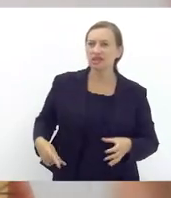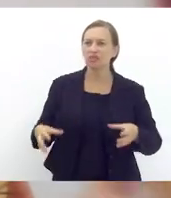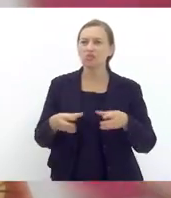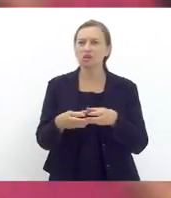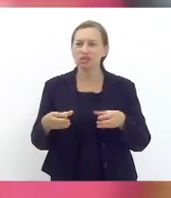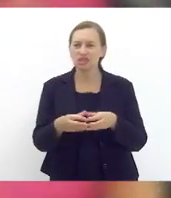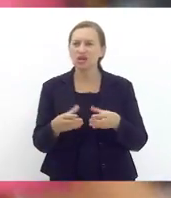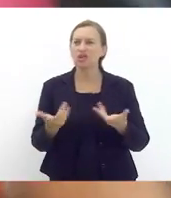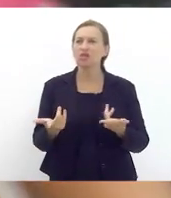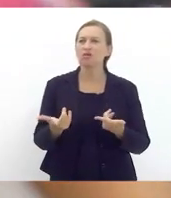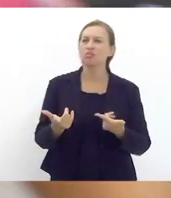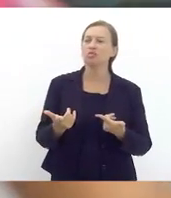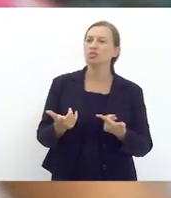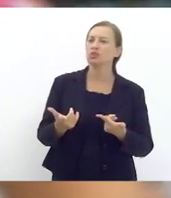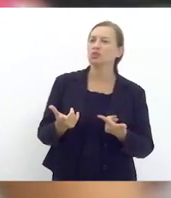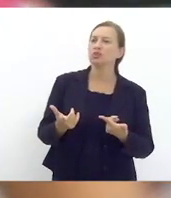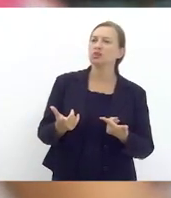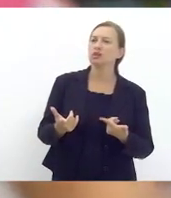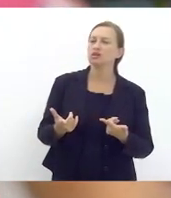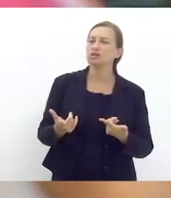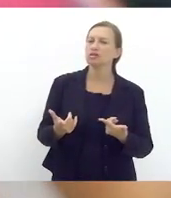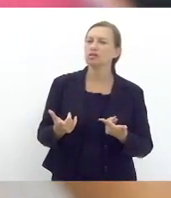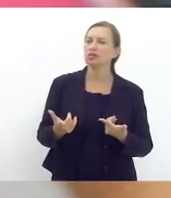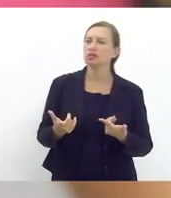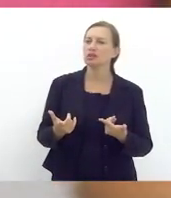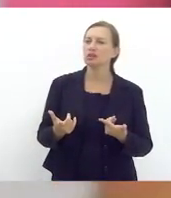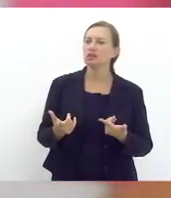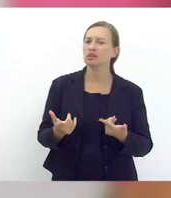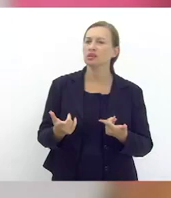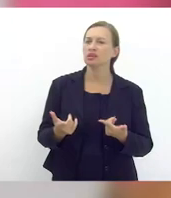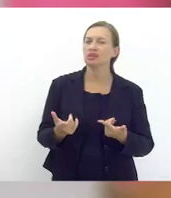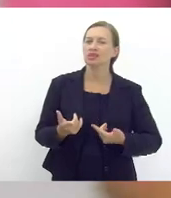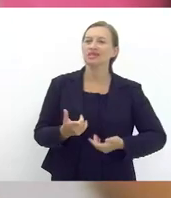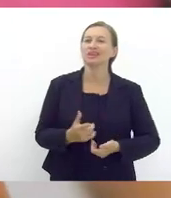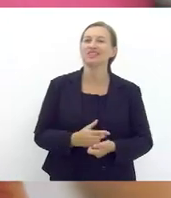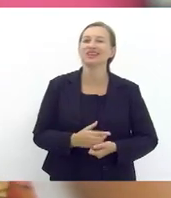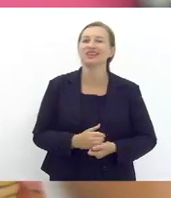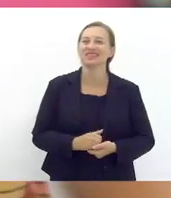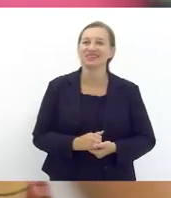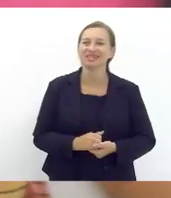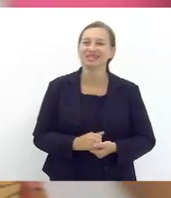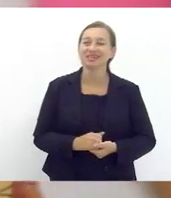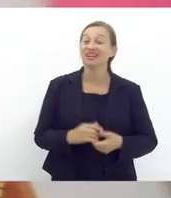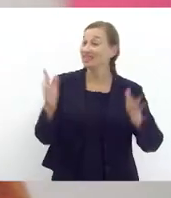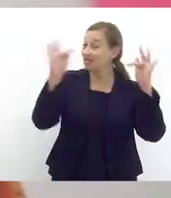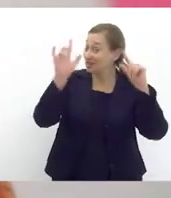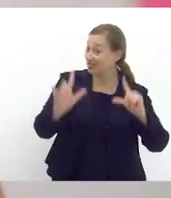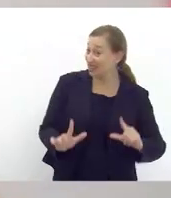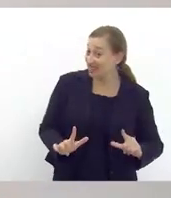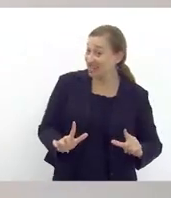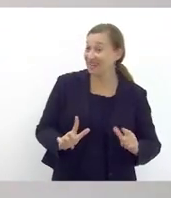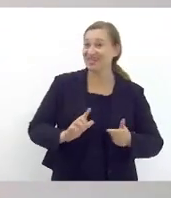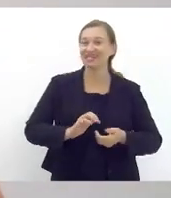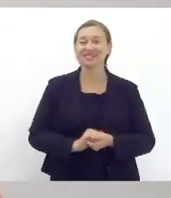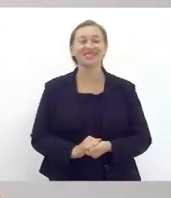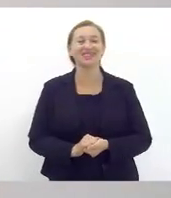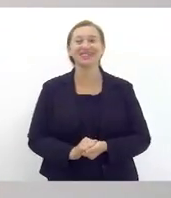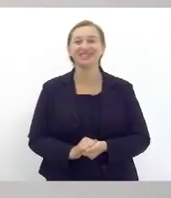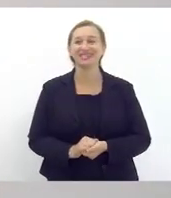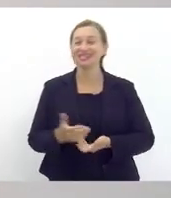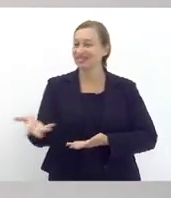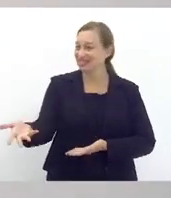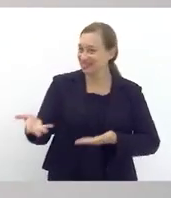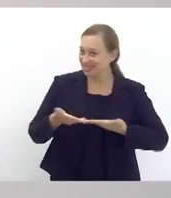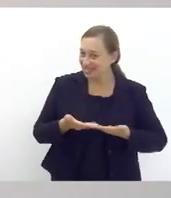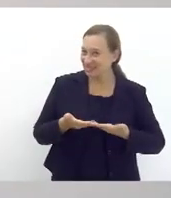quem a gente tem tido regularmente tratativas exitosas Ficamos felizes com esse convite estão